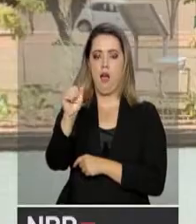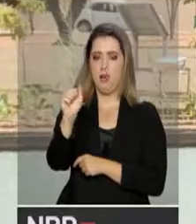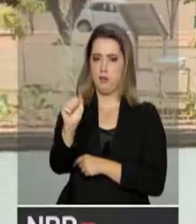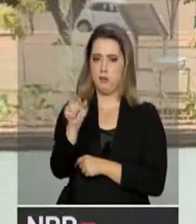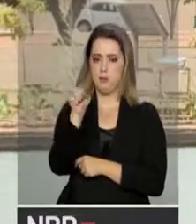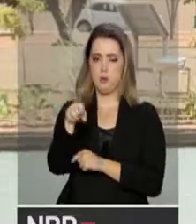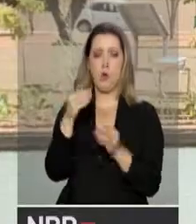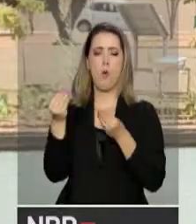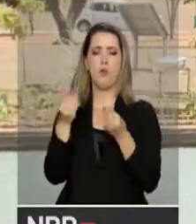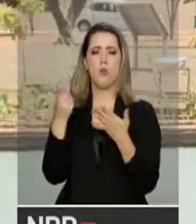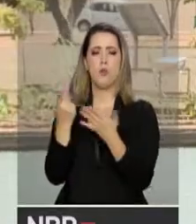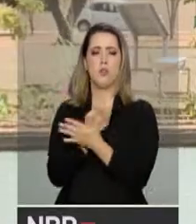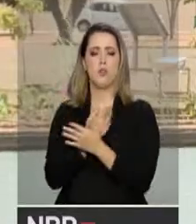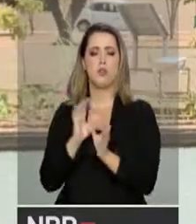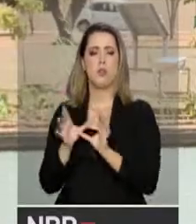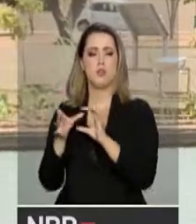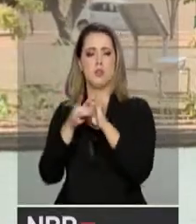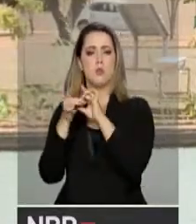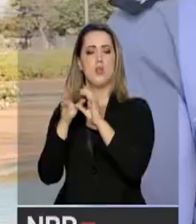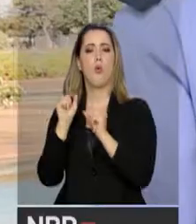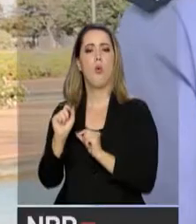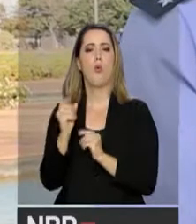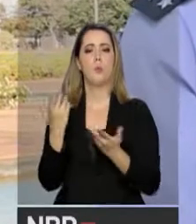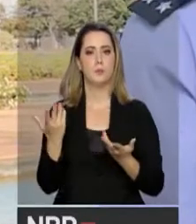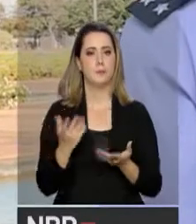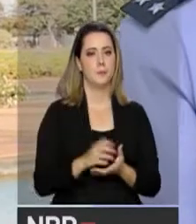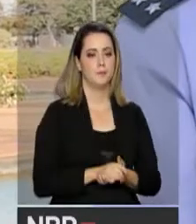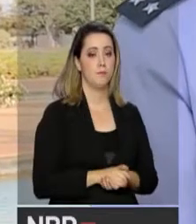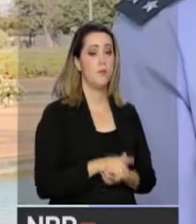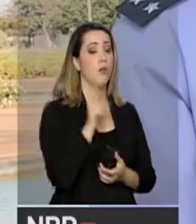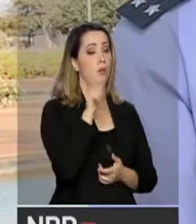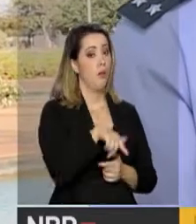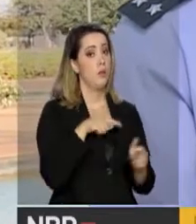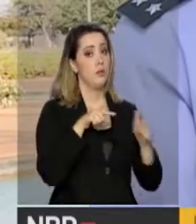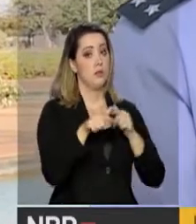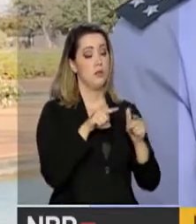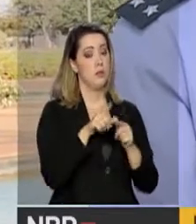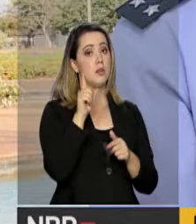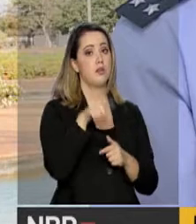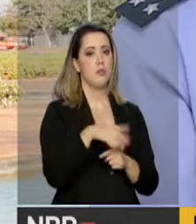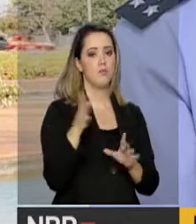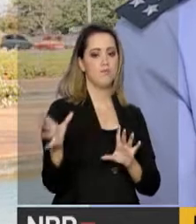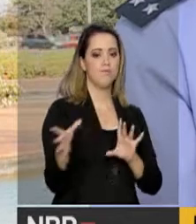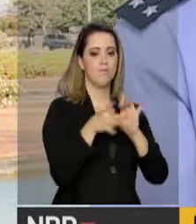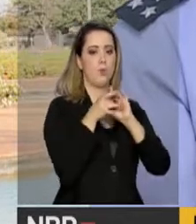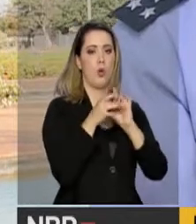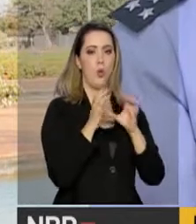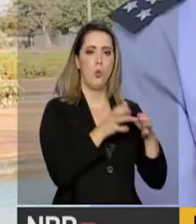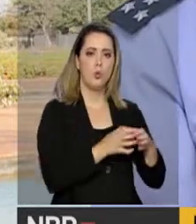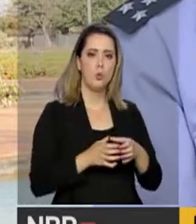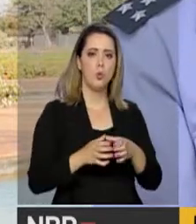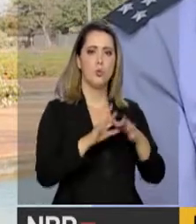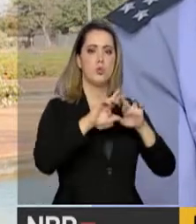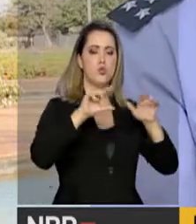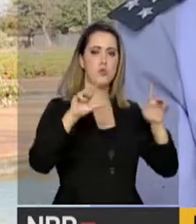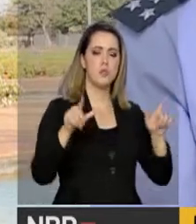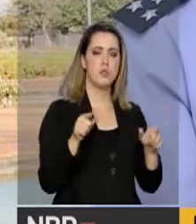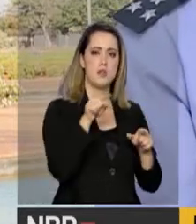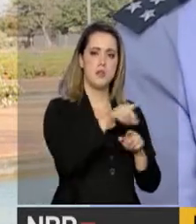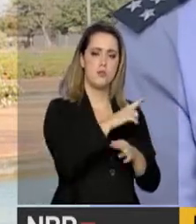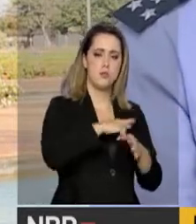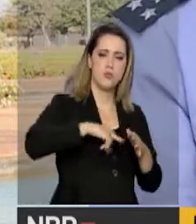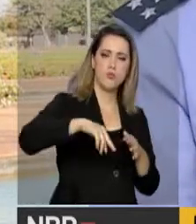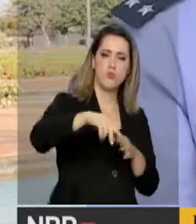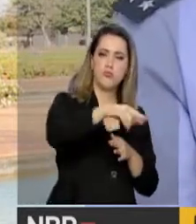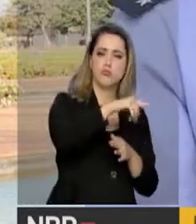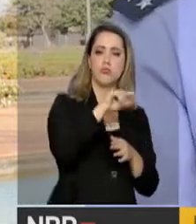as Forças Armadas e os órgãos de segurança pública? Uma Operação Ágata é uma operação realmente interagências. Ela envolve várias